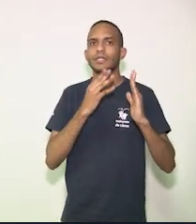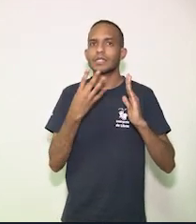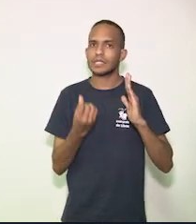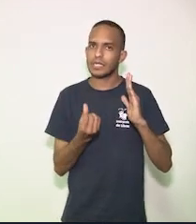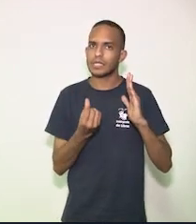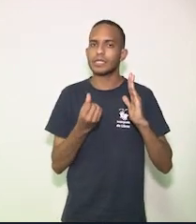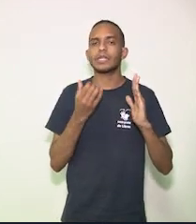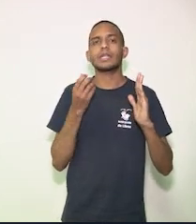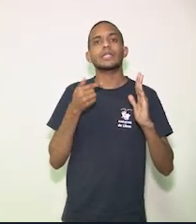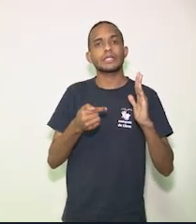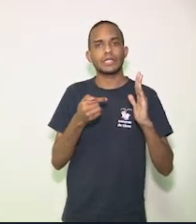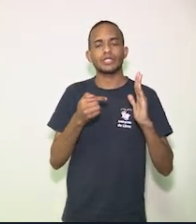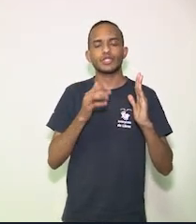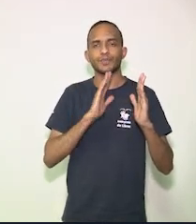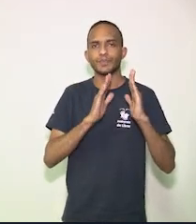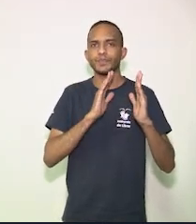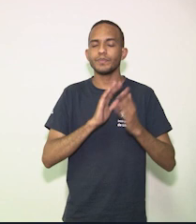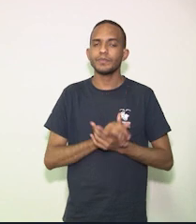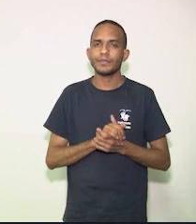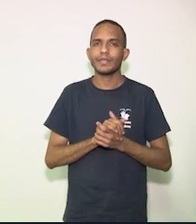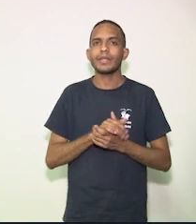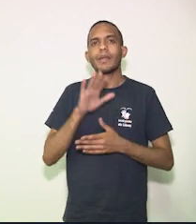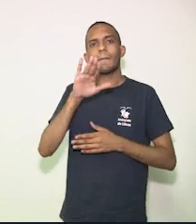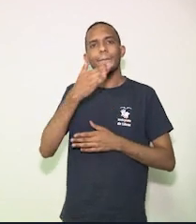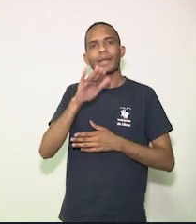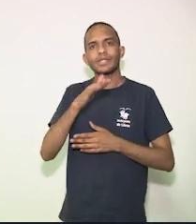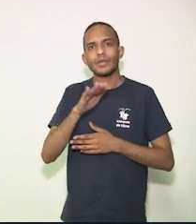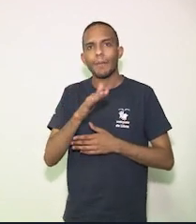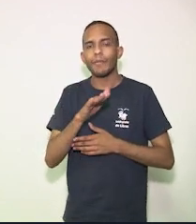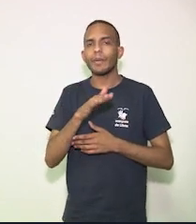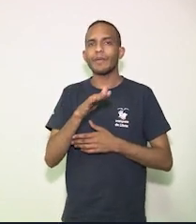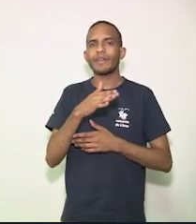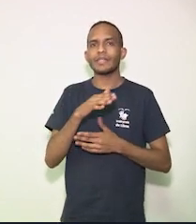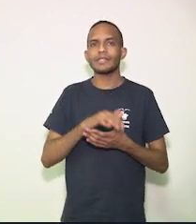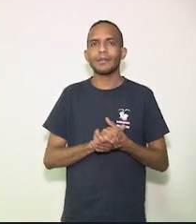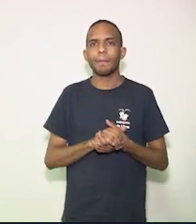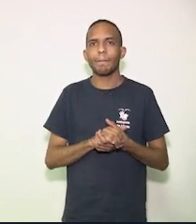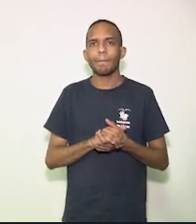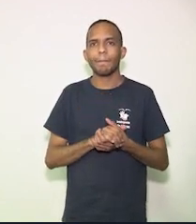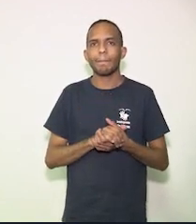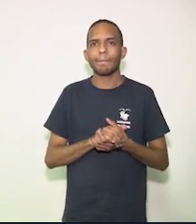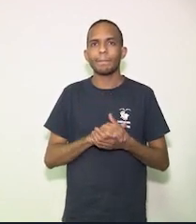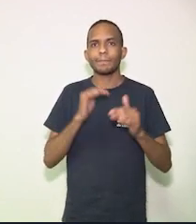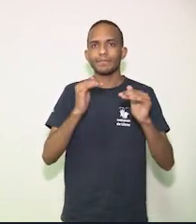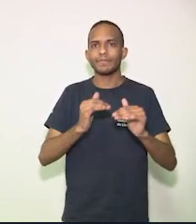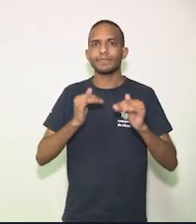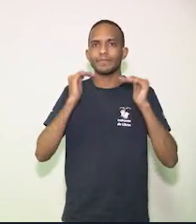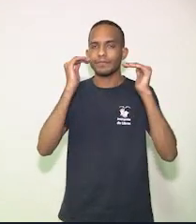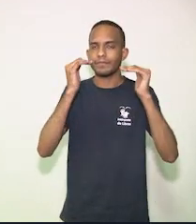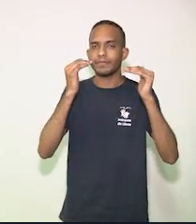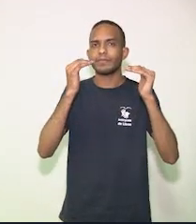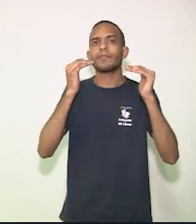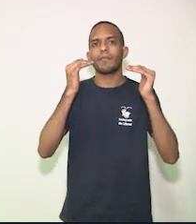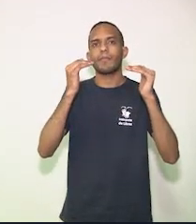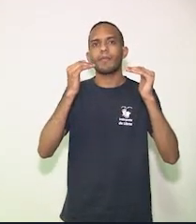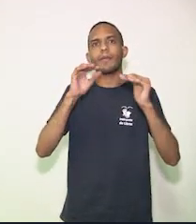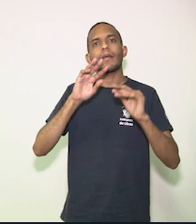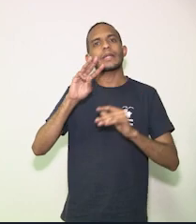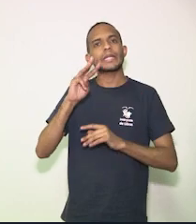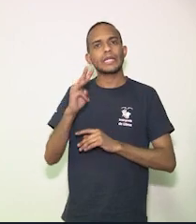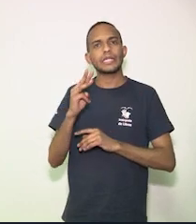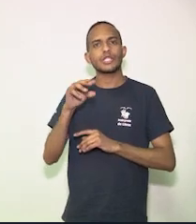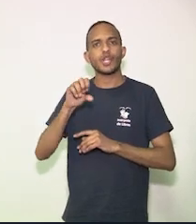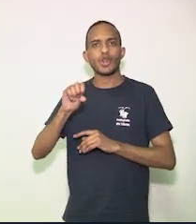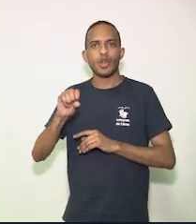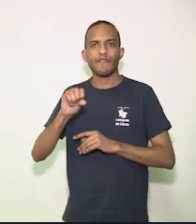3, 6 e 7. A estimativa de prevalência na faixa de IDH mais alto oscilaram entre